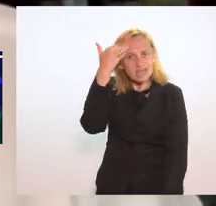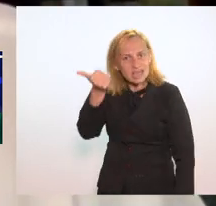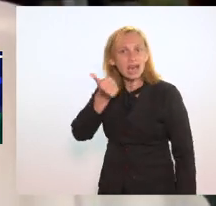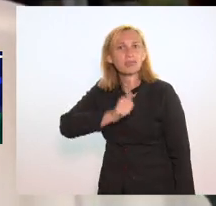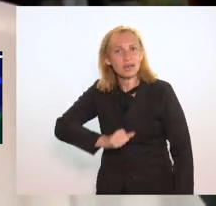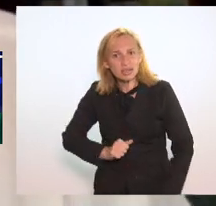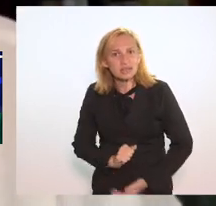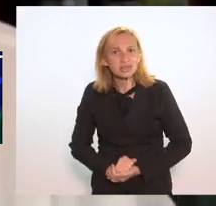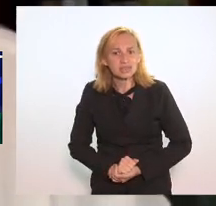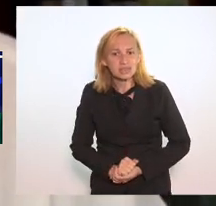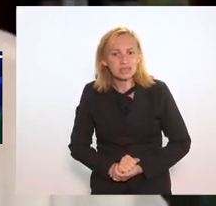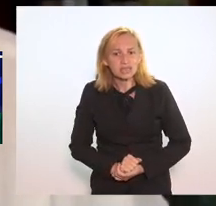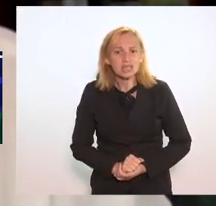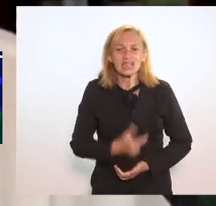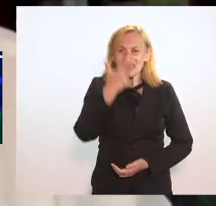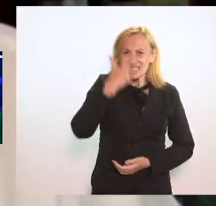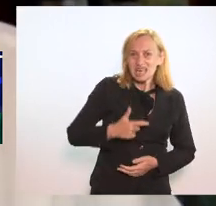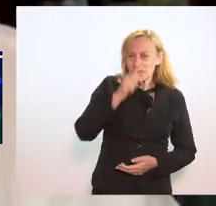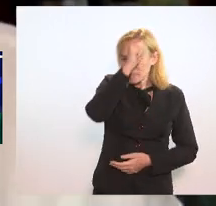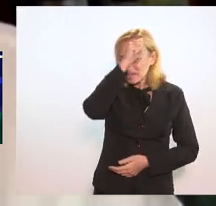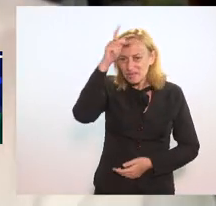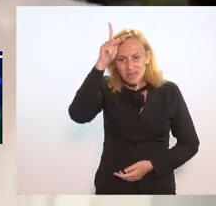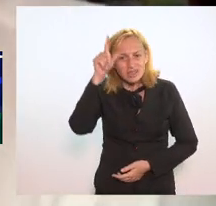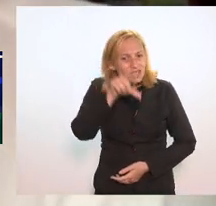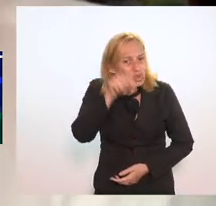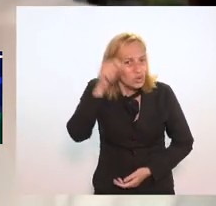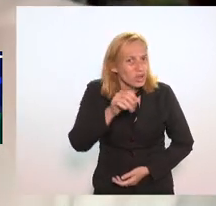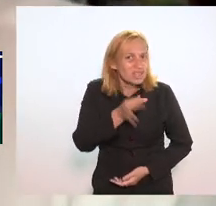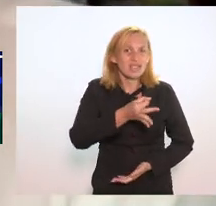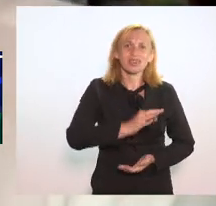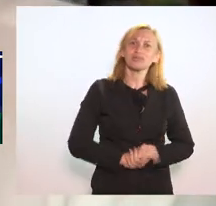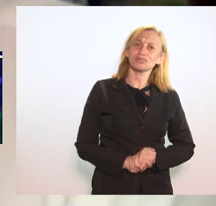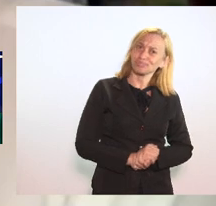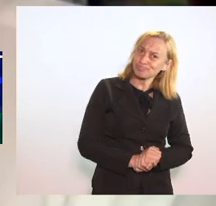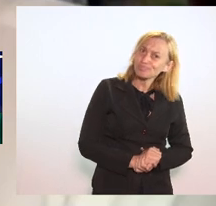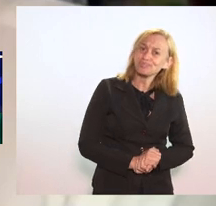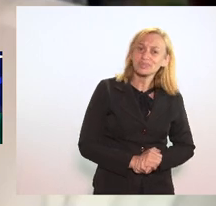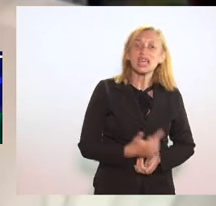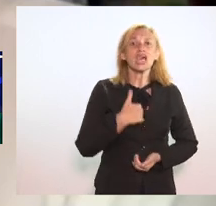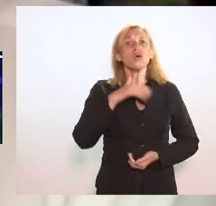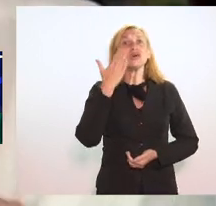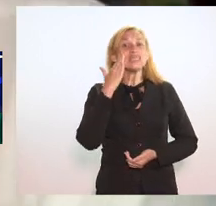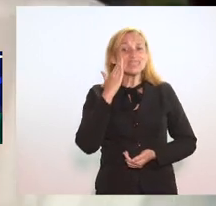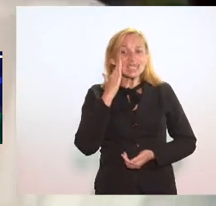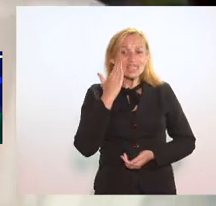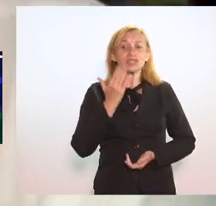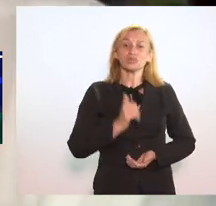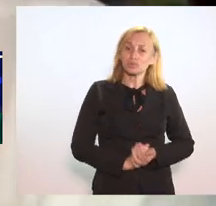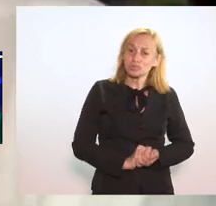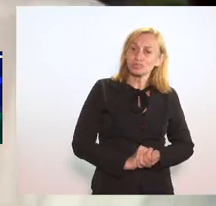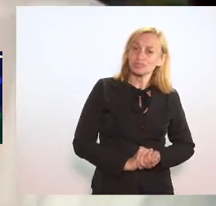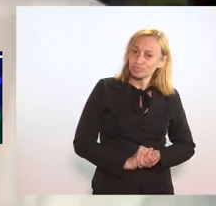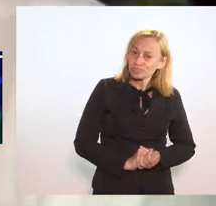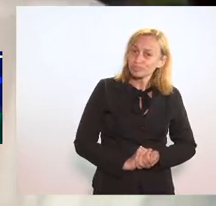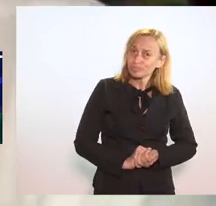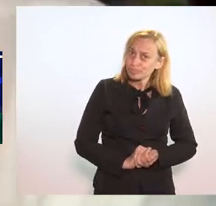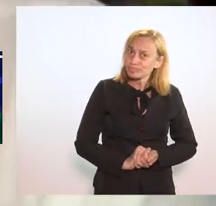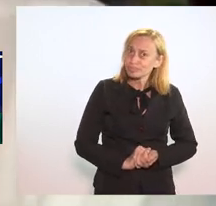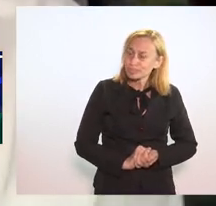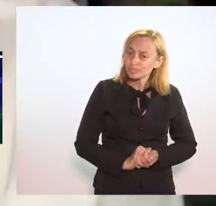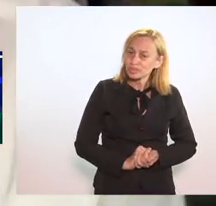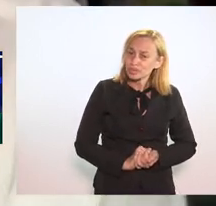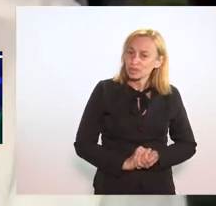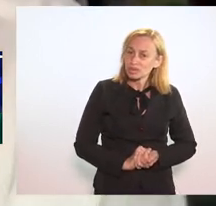que se Prefeito tem que tomar decisão aí eu entendo muito a posição do Eduardo pés